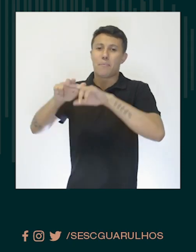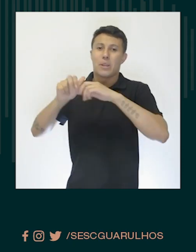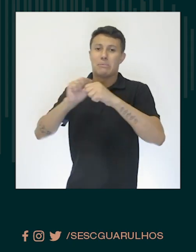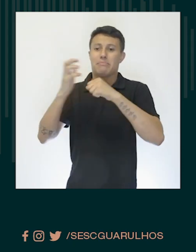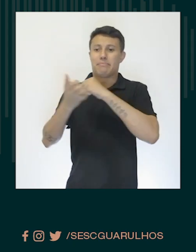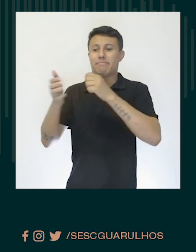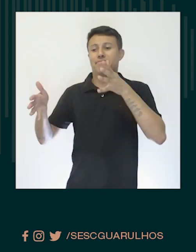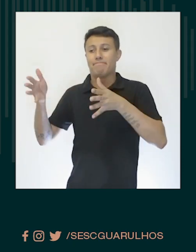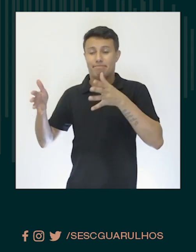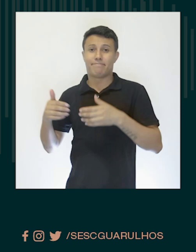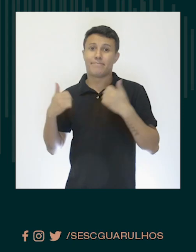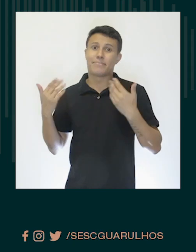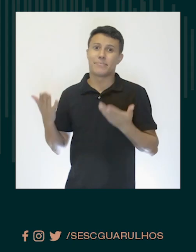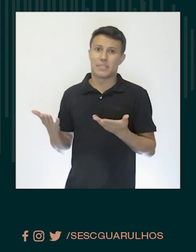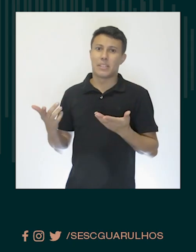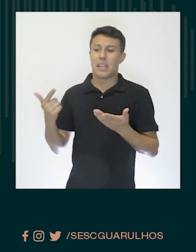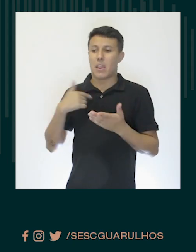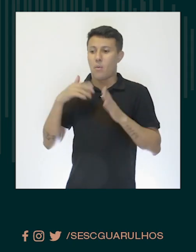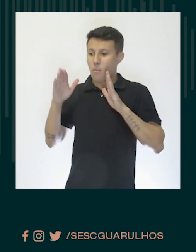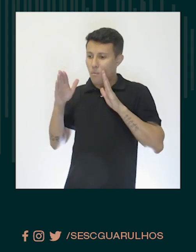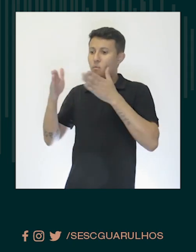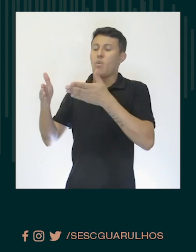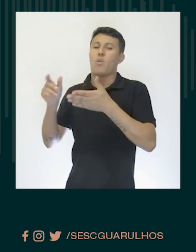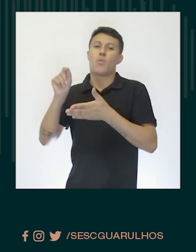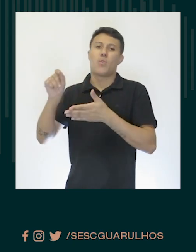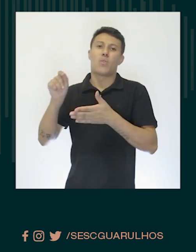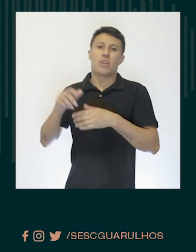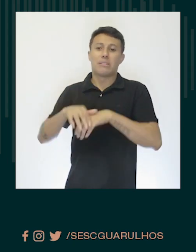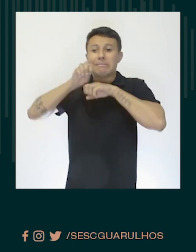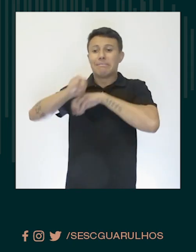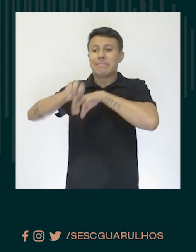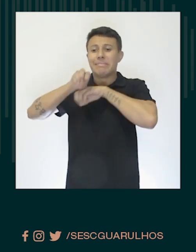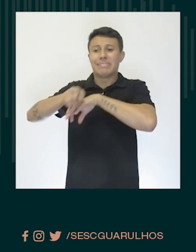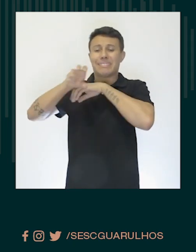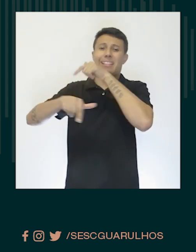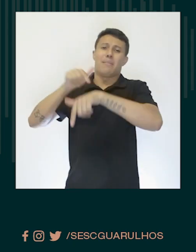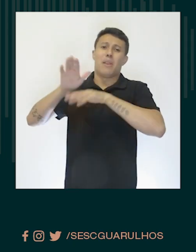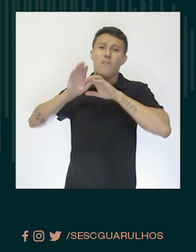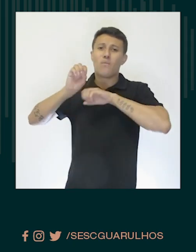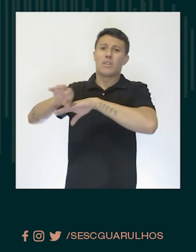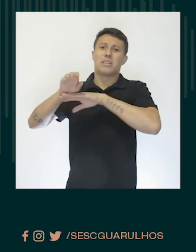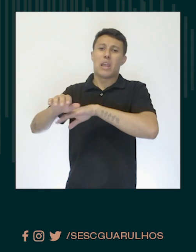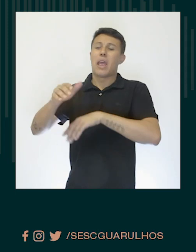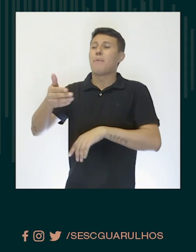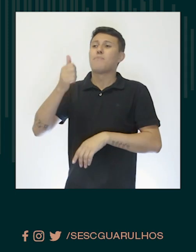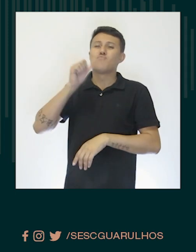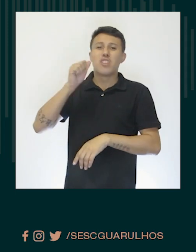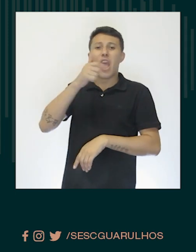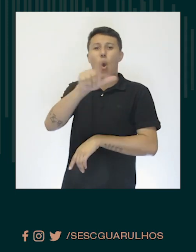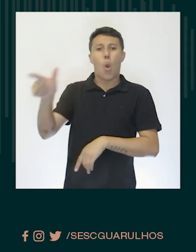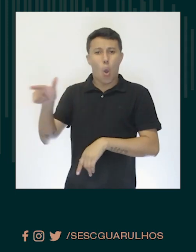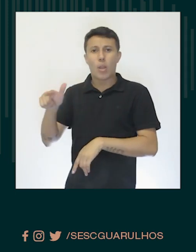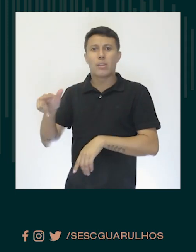E então eu foquei realmente a poder ensinar outras fotógrafas, poder ensinar outras mulheres por